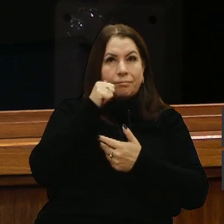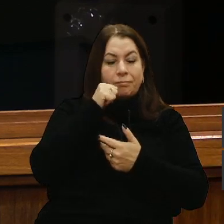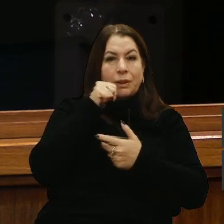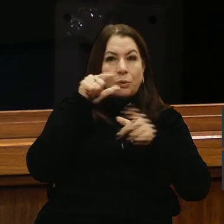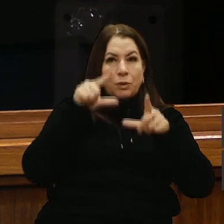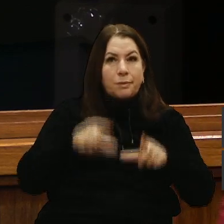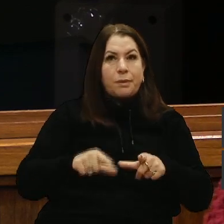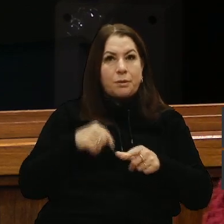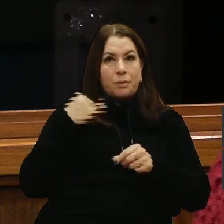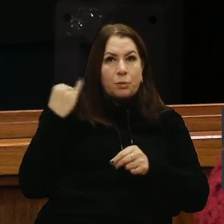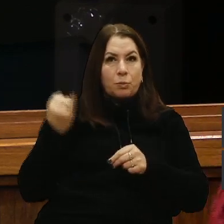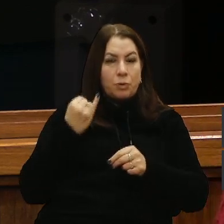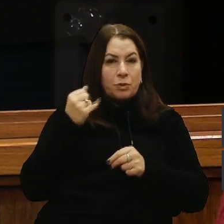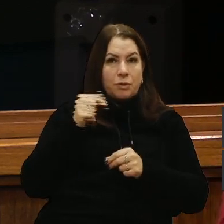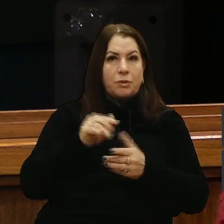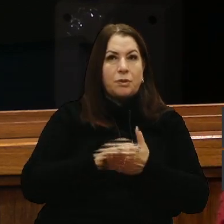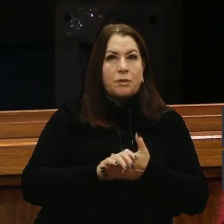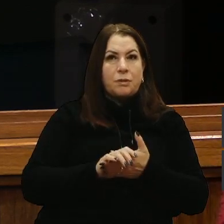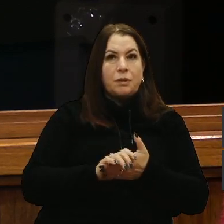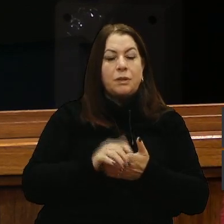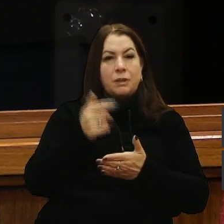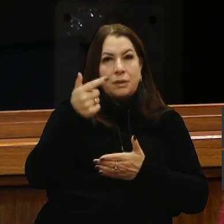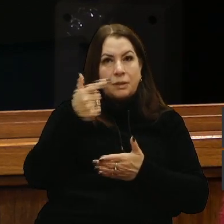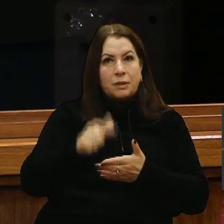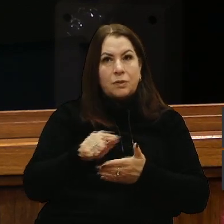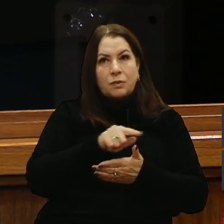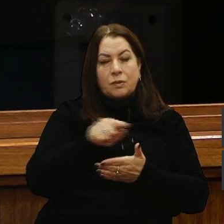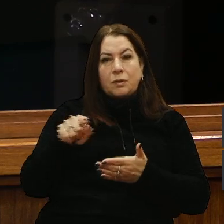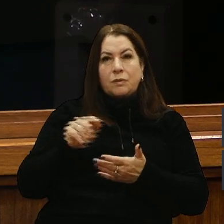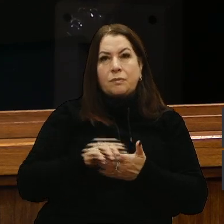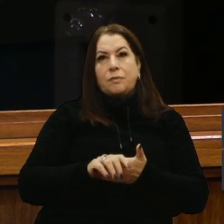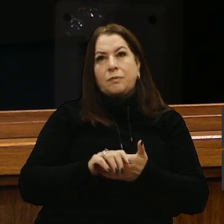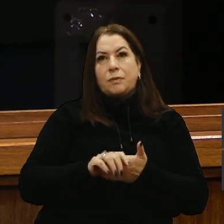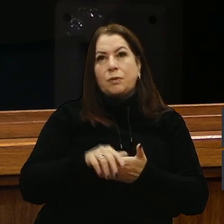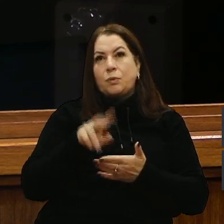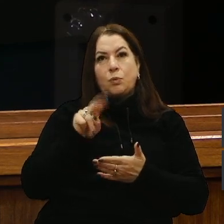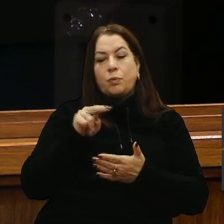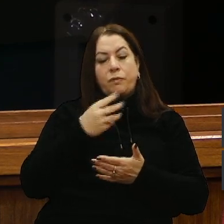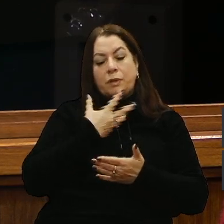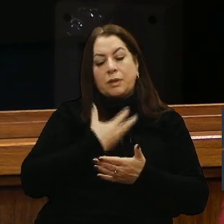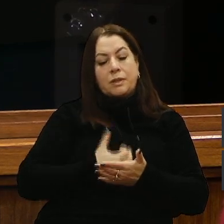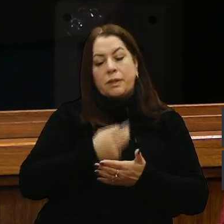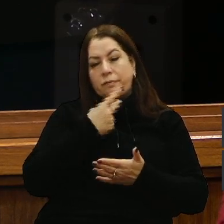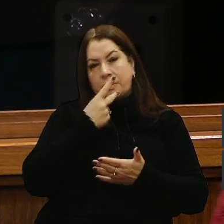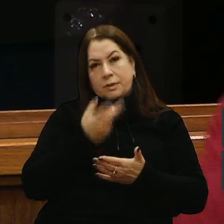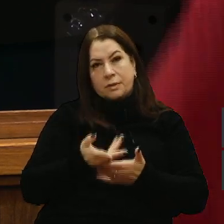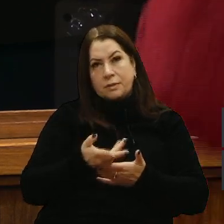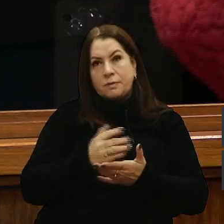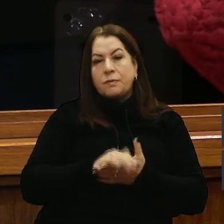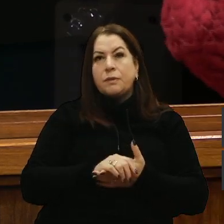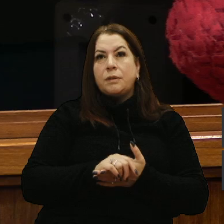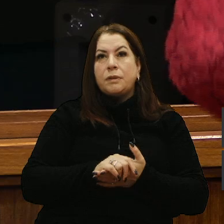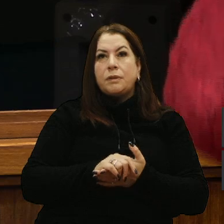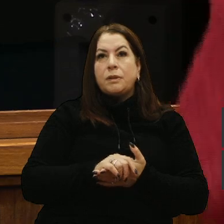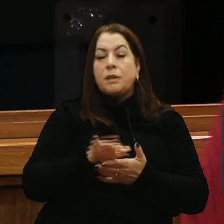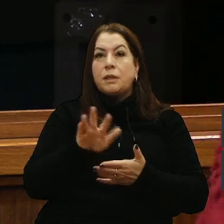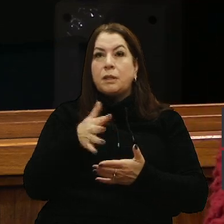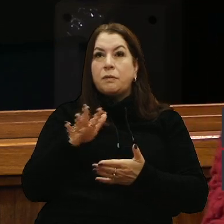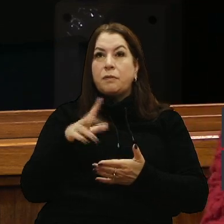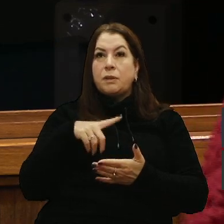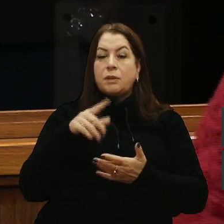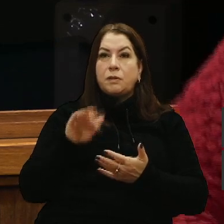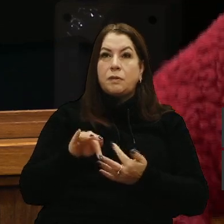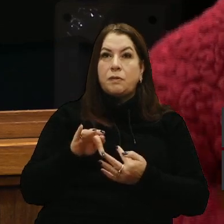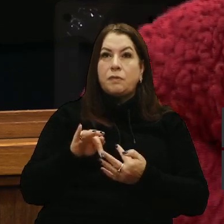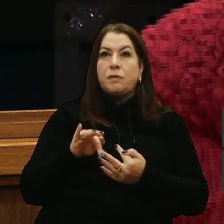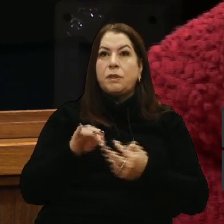espaço fundamental, porque mais uma vez, eu nunca vou cansar de dizer isso, só talvez quando